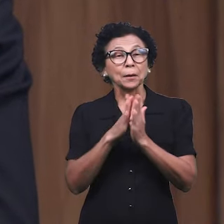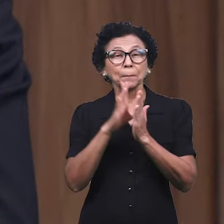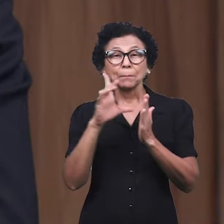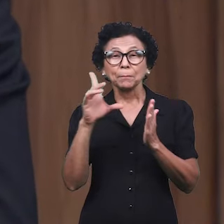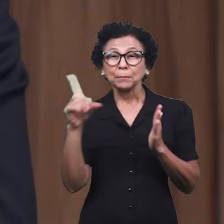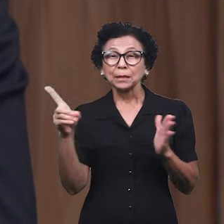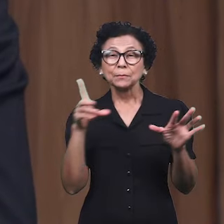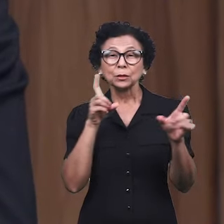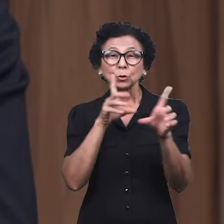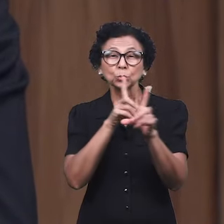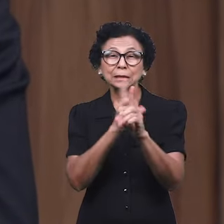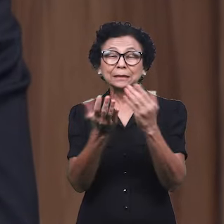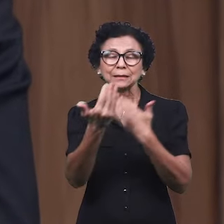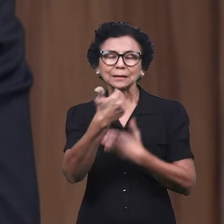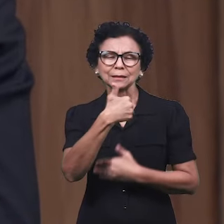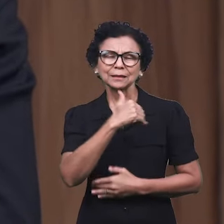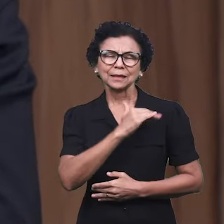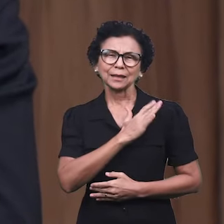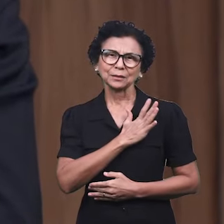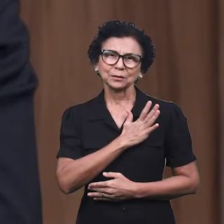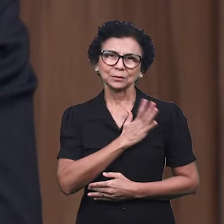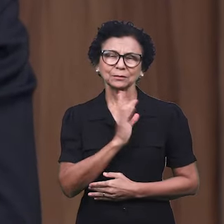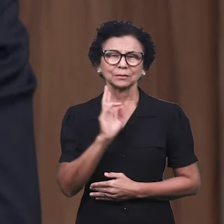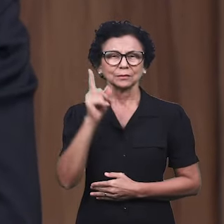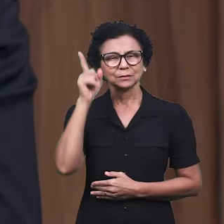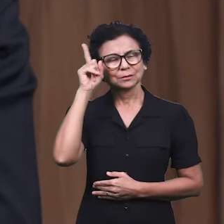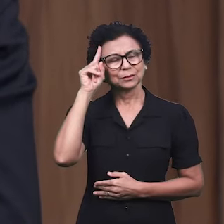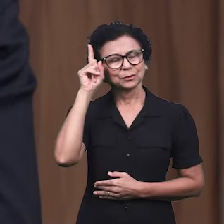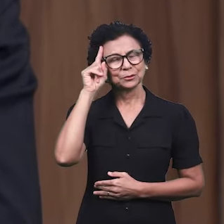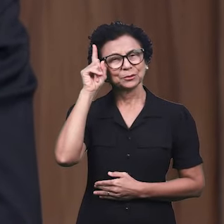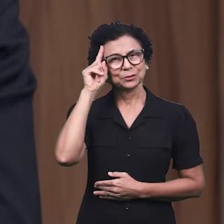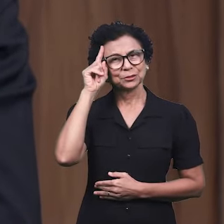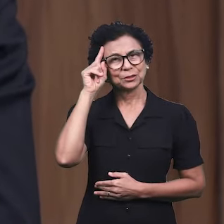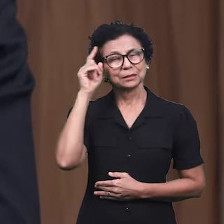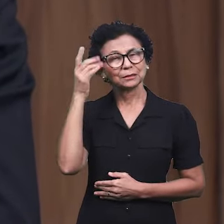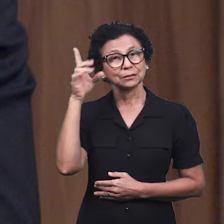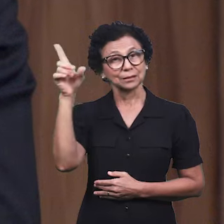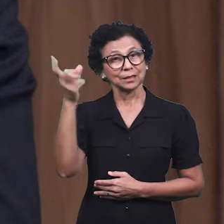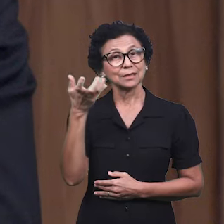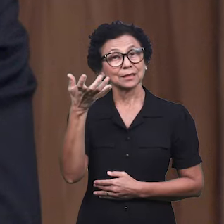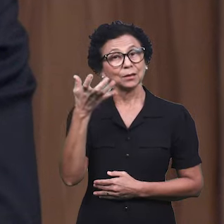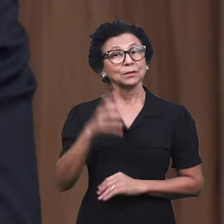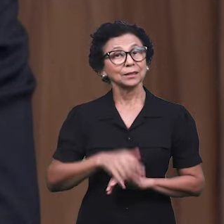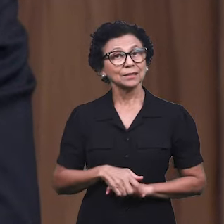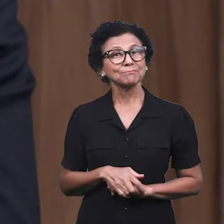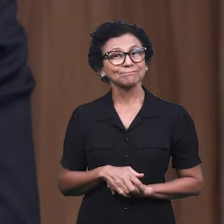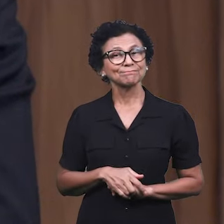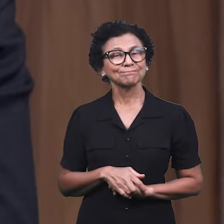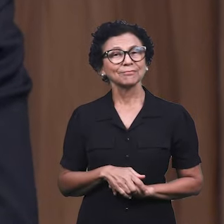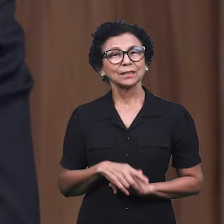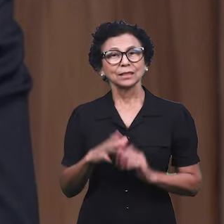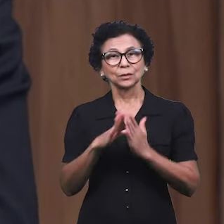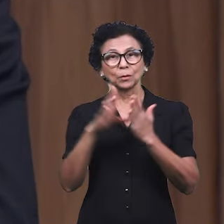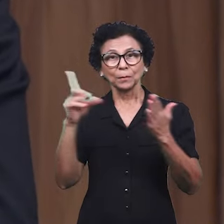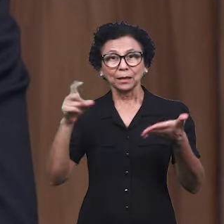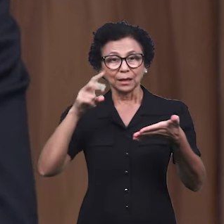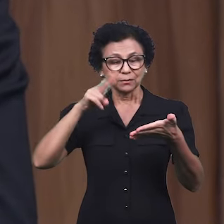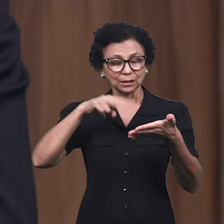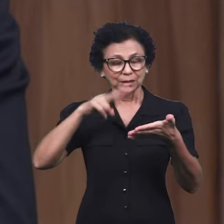vós abundantemente. O interesse do Senhor é que nós sejamos cheios, nos alimentemos da sua